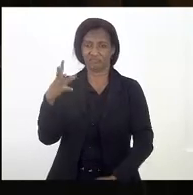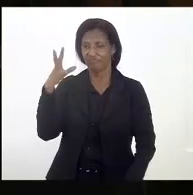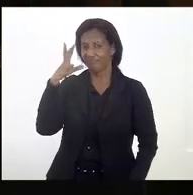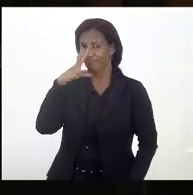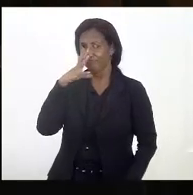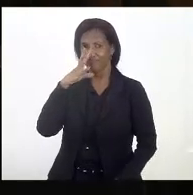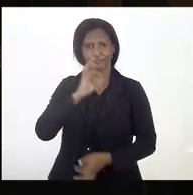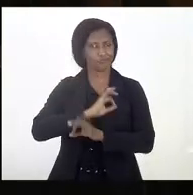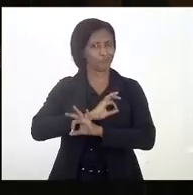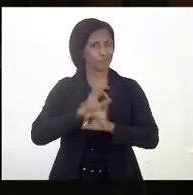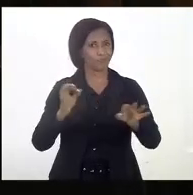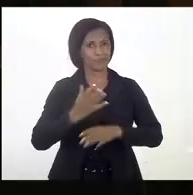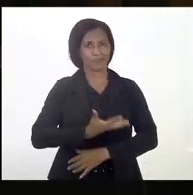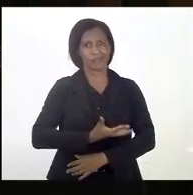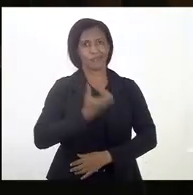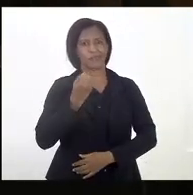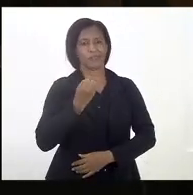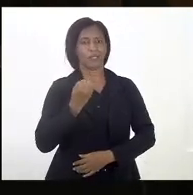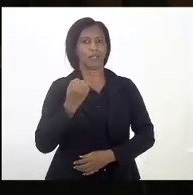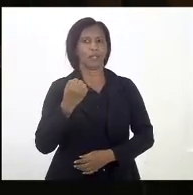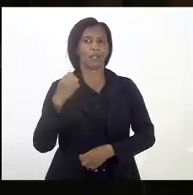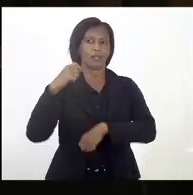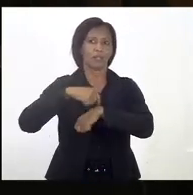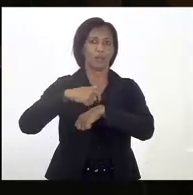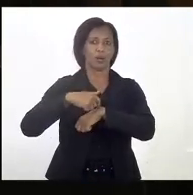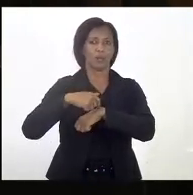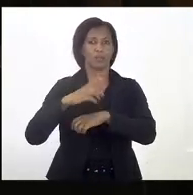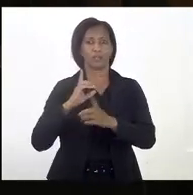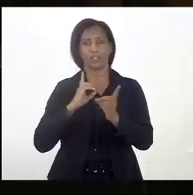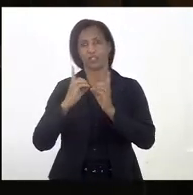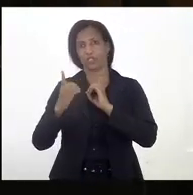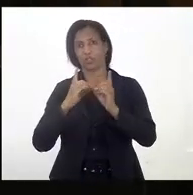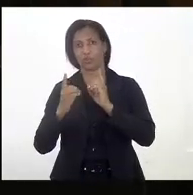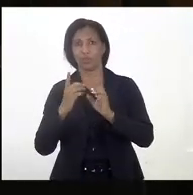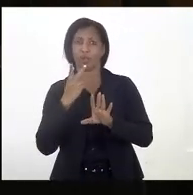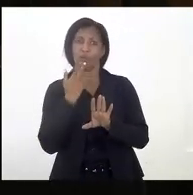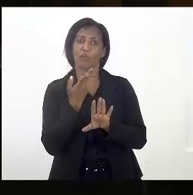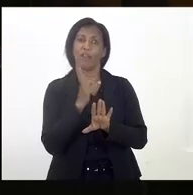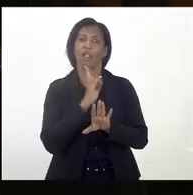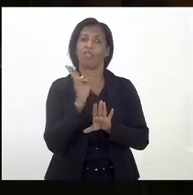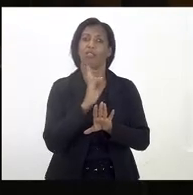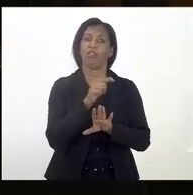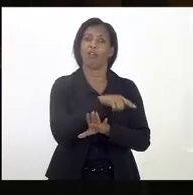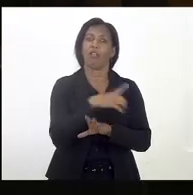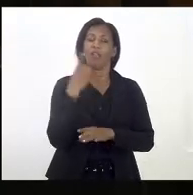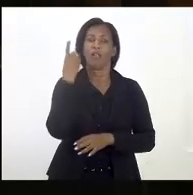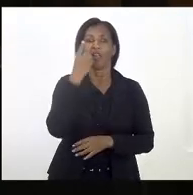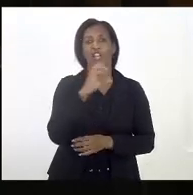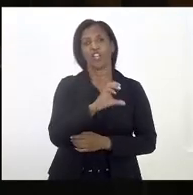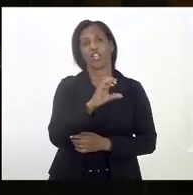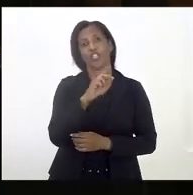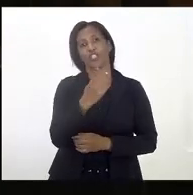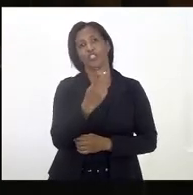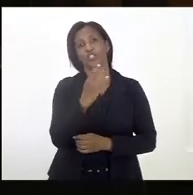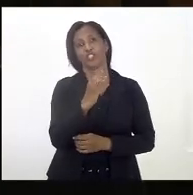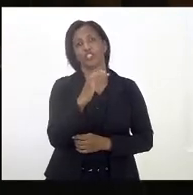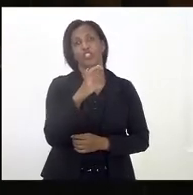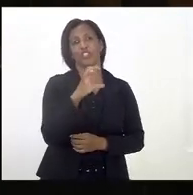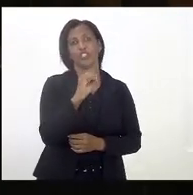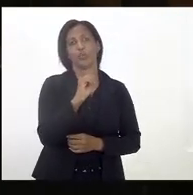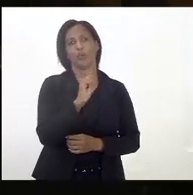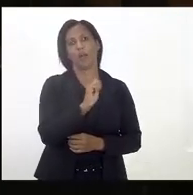que no âmbito daquela discussão captados da esquerda E aí eu vou citar nomes o deputado Chico Alencar